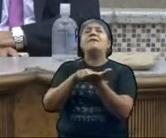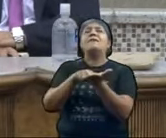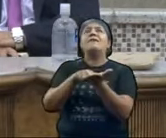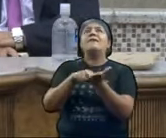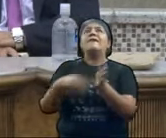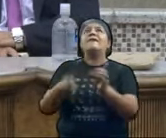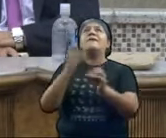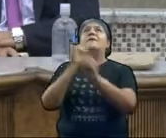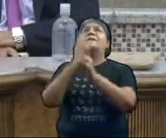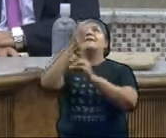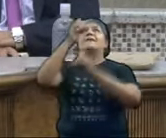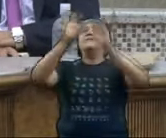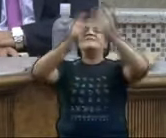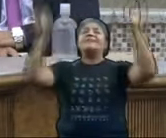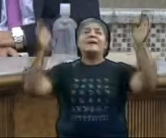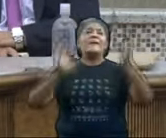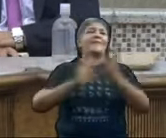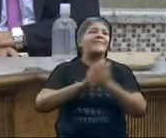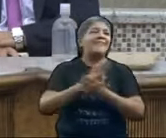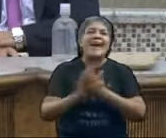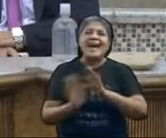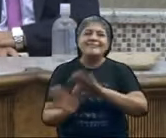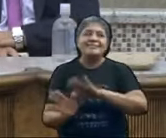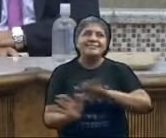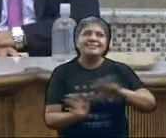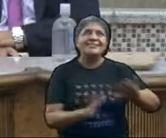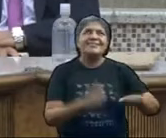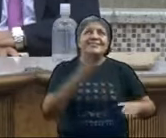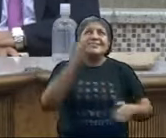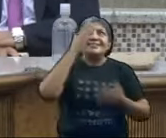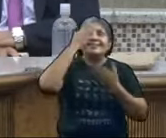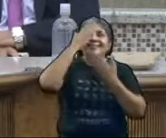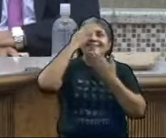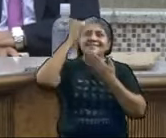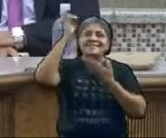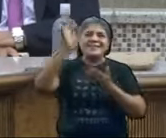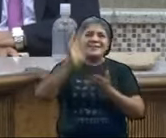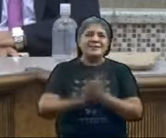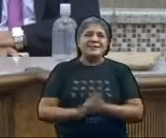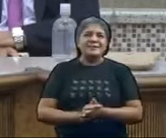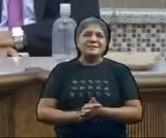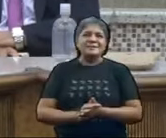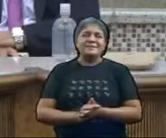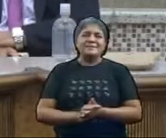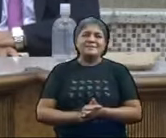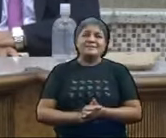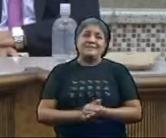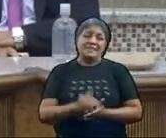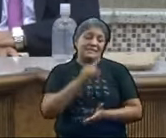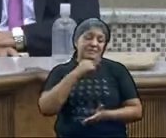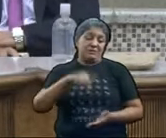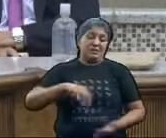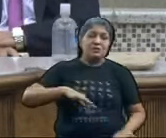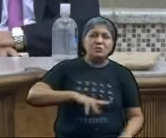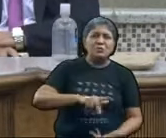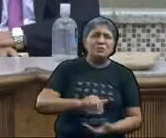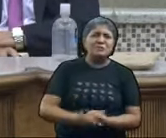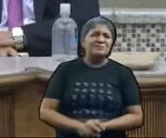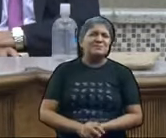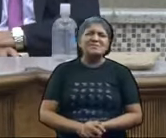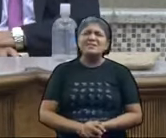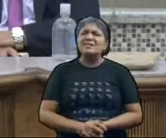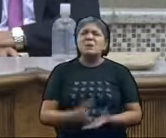encontrar. Como nós temos presenciado, especialmente nesta pandemia, tantos